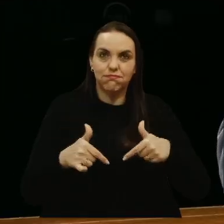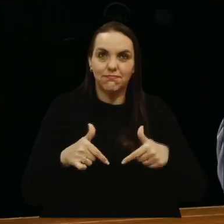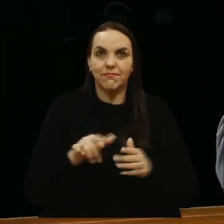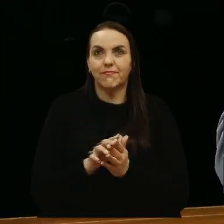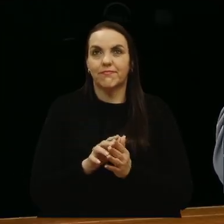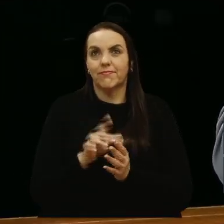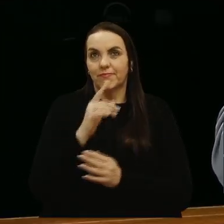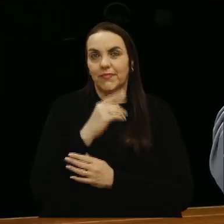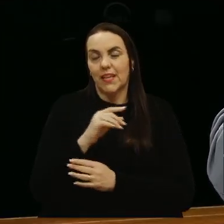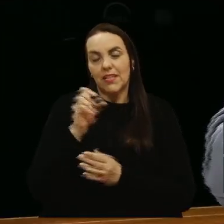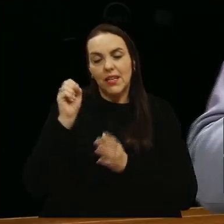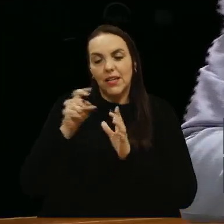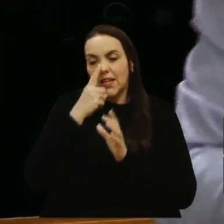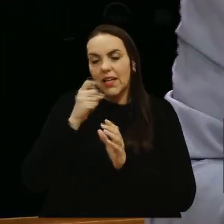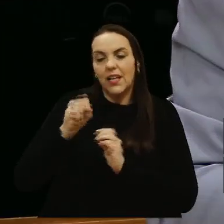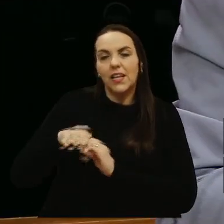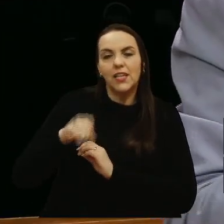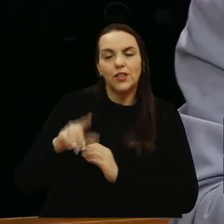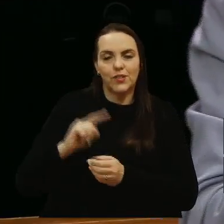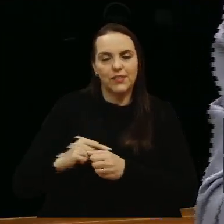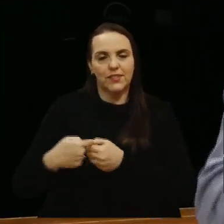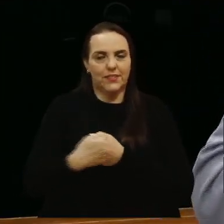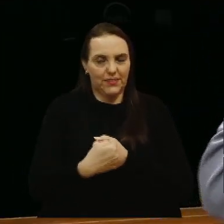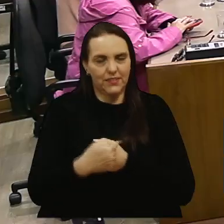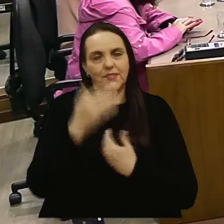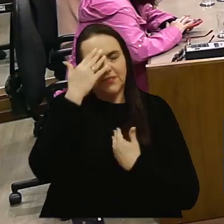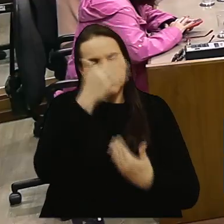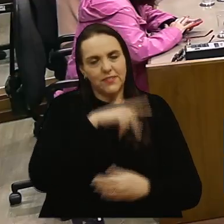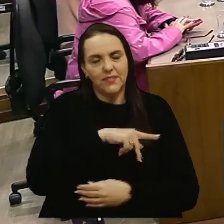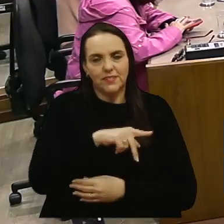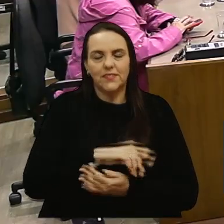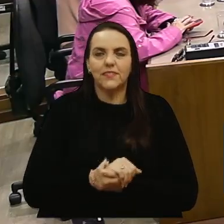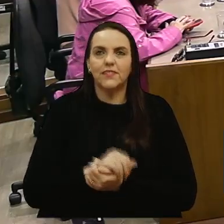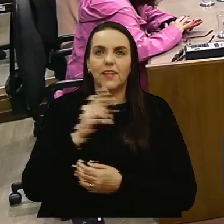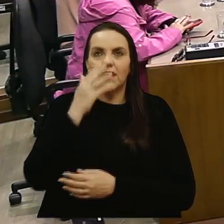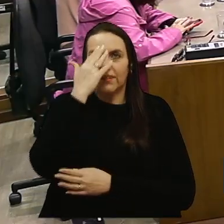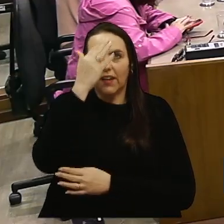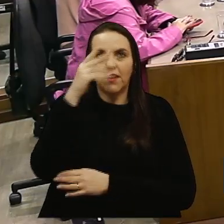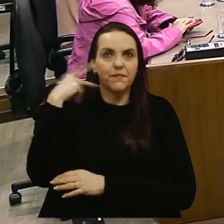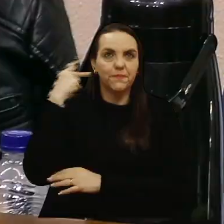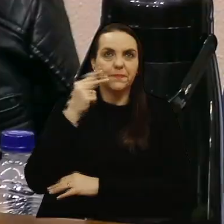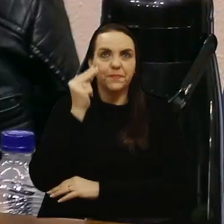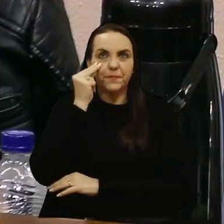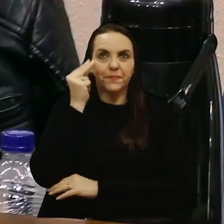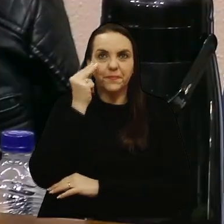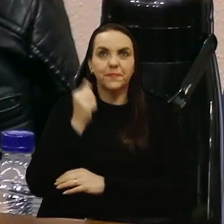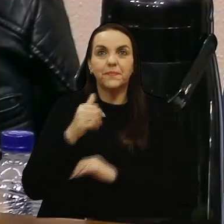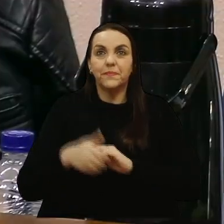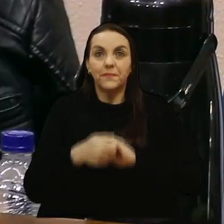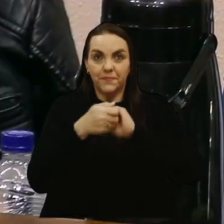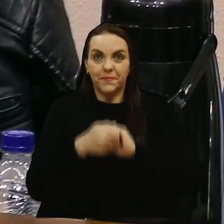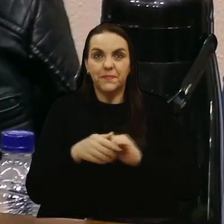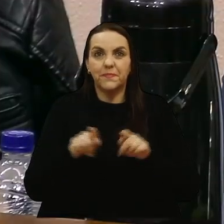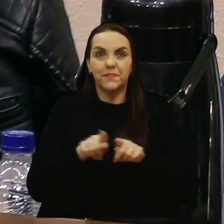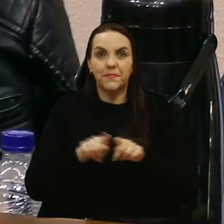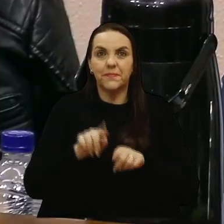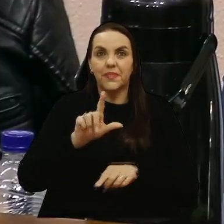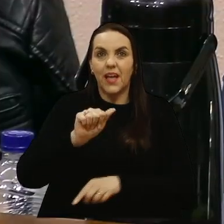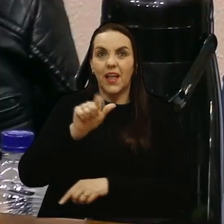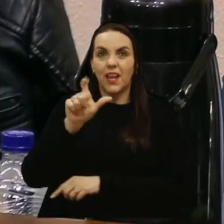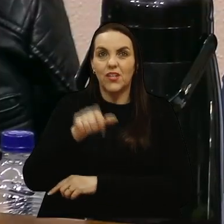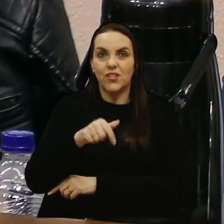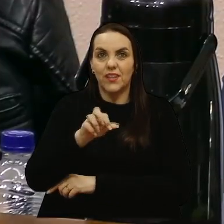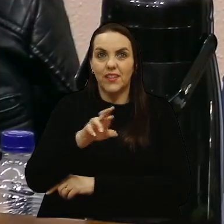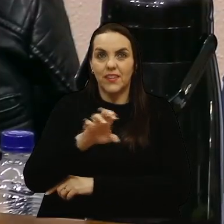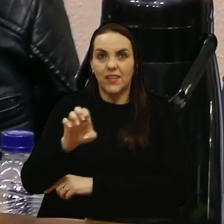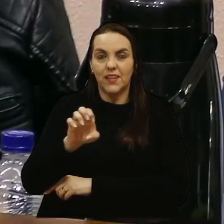questão dos resíduos da nossa cidade. Obrigado, presidente. Obrigado, vereador Cláudio Libardi. Saudar também Alexandre Semin, do Poliuni. Meu abraço ao